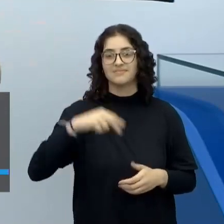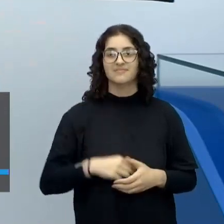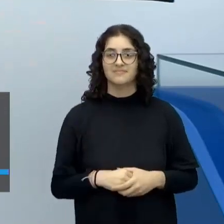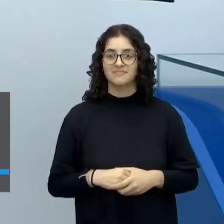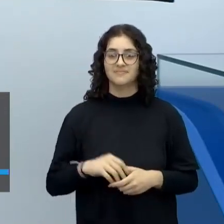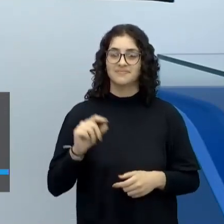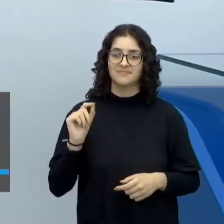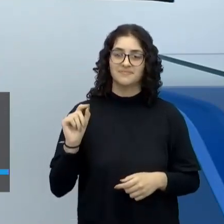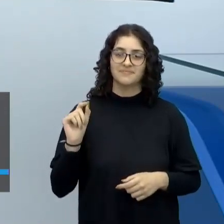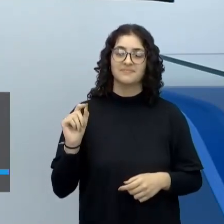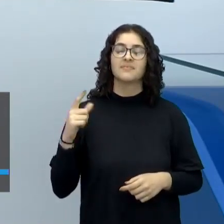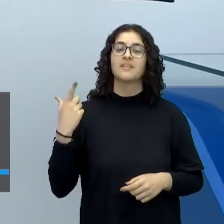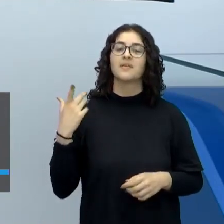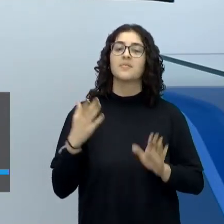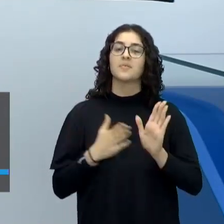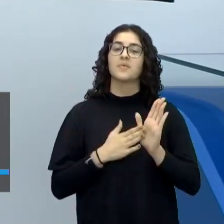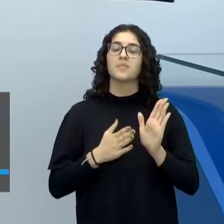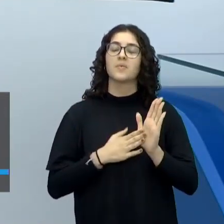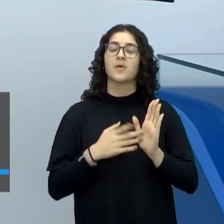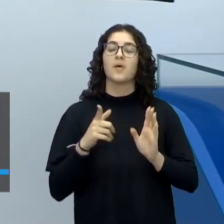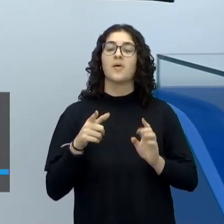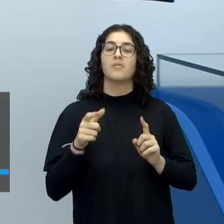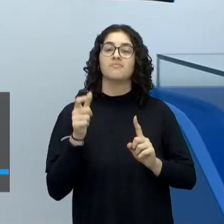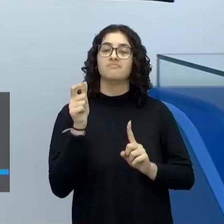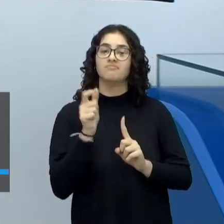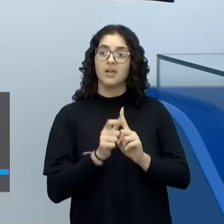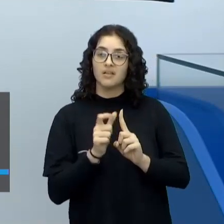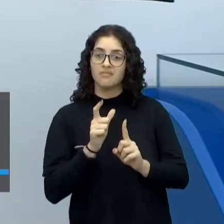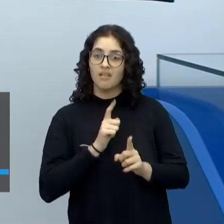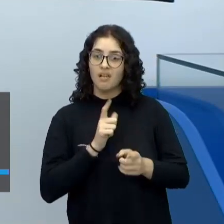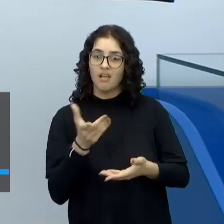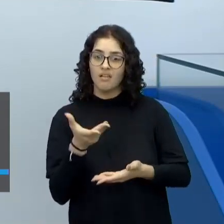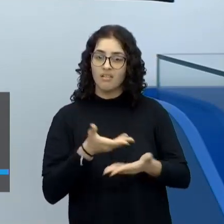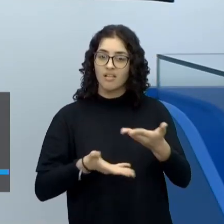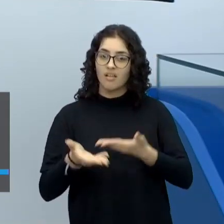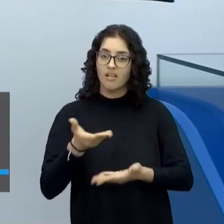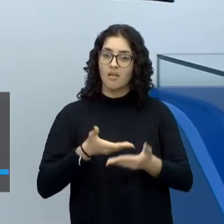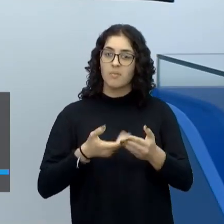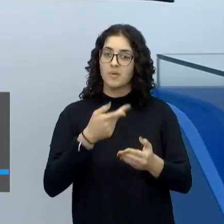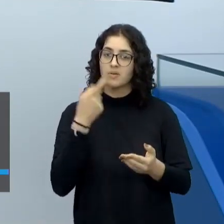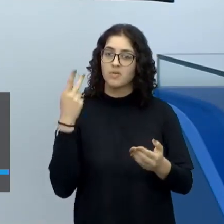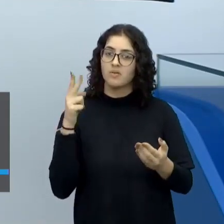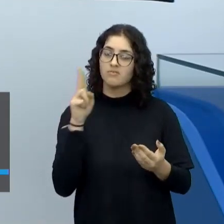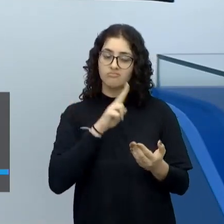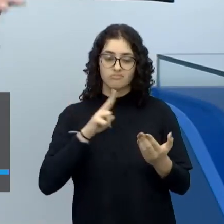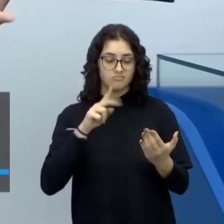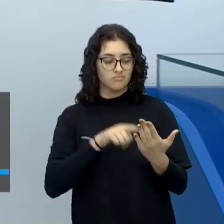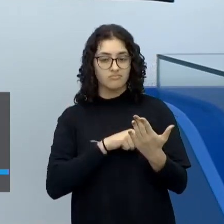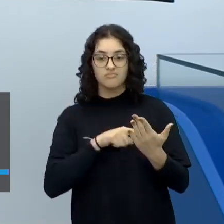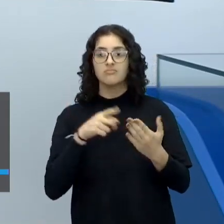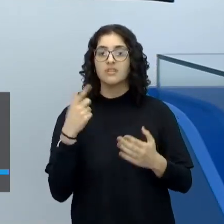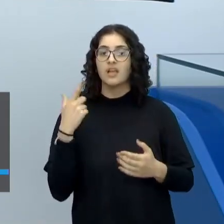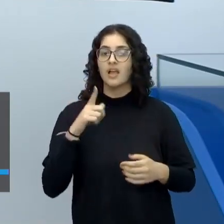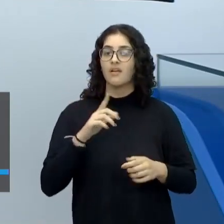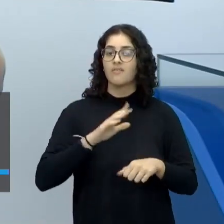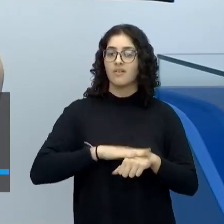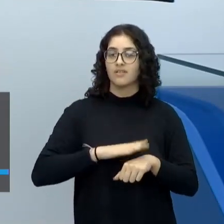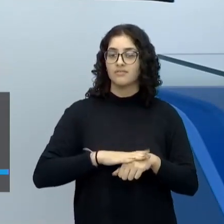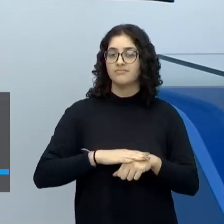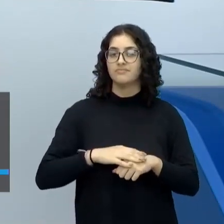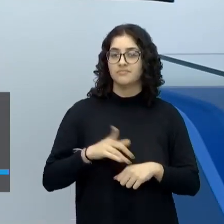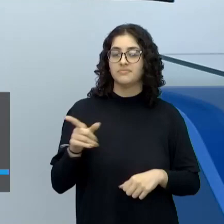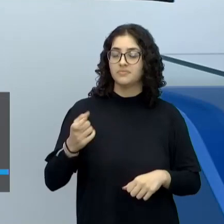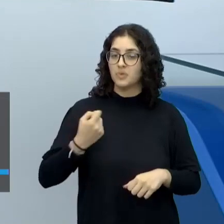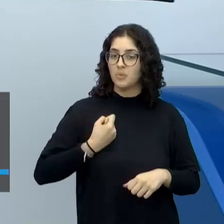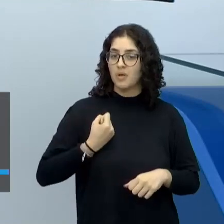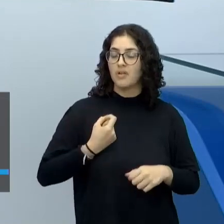A gente vai propor aí que o personagem interaja com a pessoa, com o usuário, propondo alguma conta. Então o usuário vai falar um número